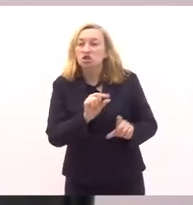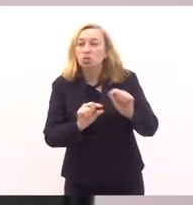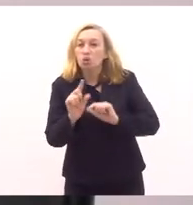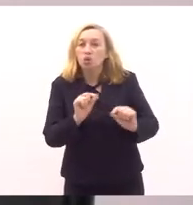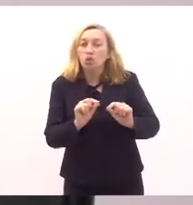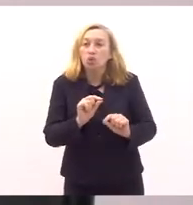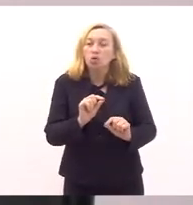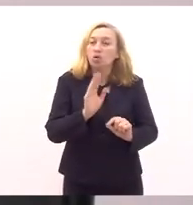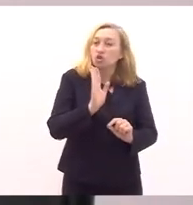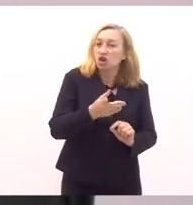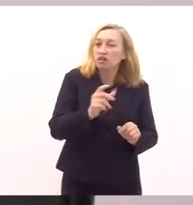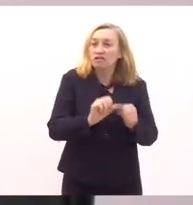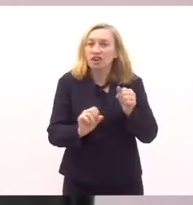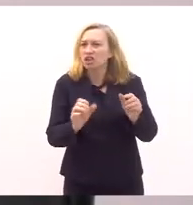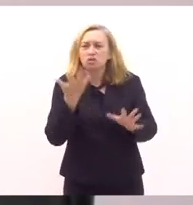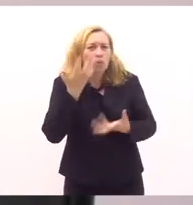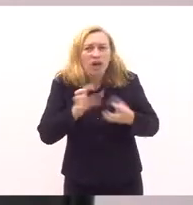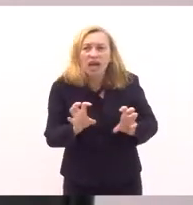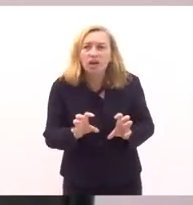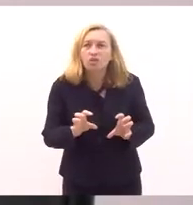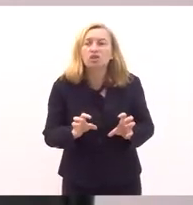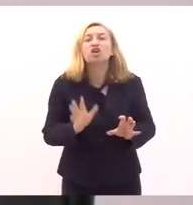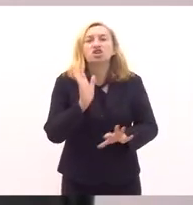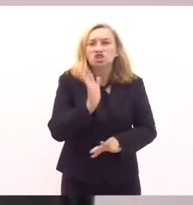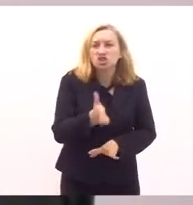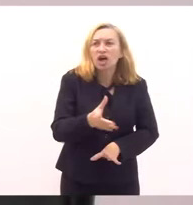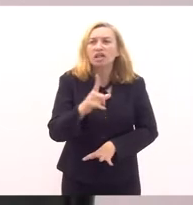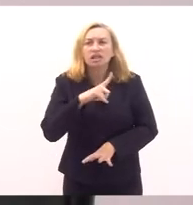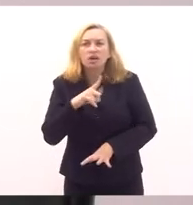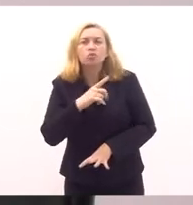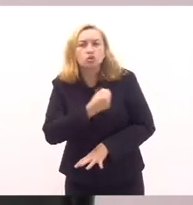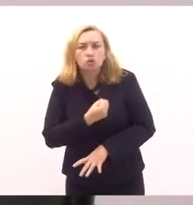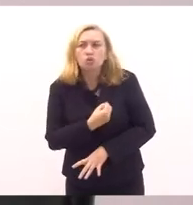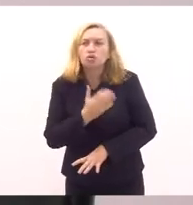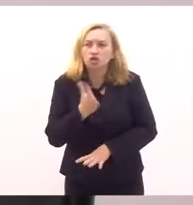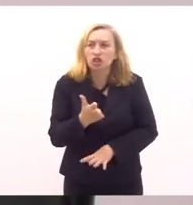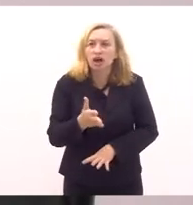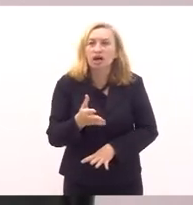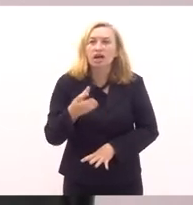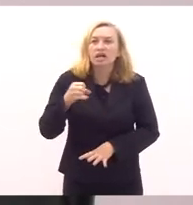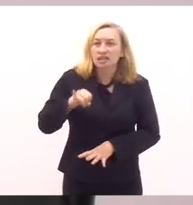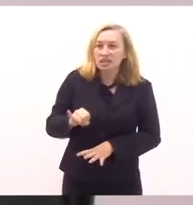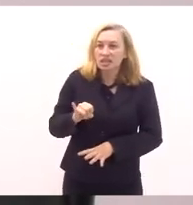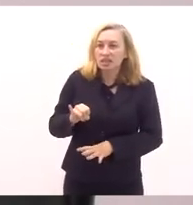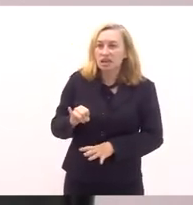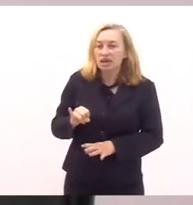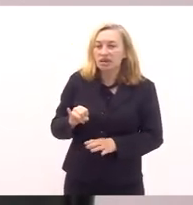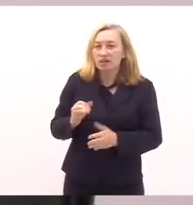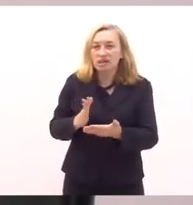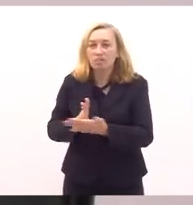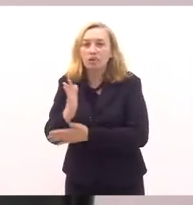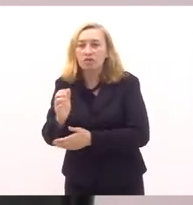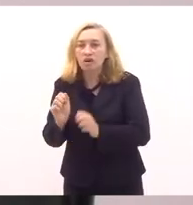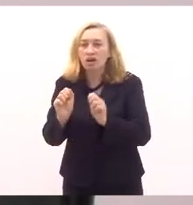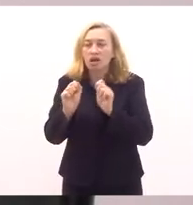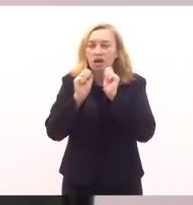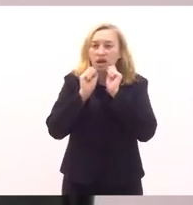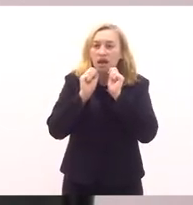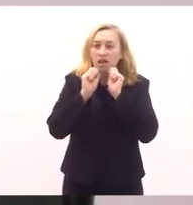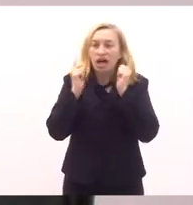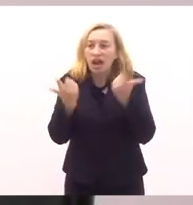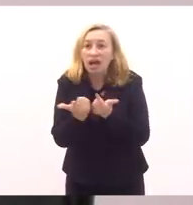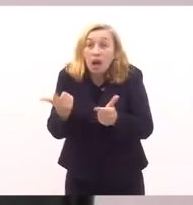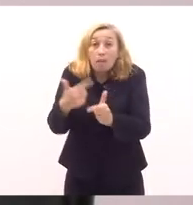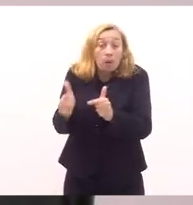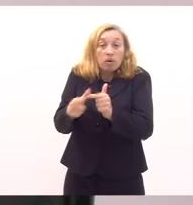já determinaram. Eu não quero. Nós já temos o nosso número. Se ele vai ser passado num alerge, isso é problema nosso.